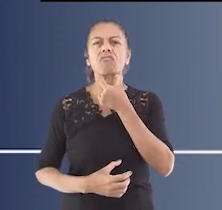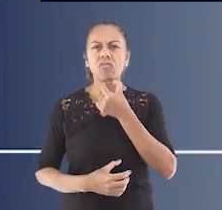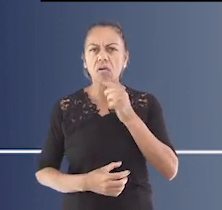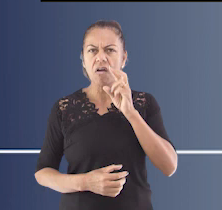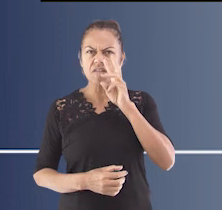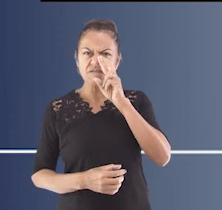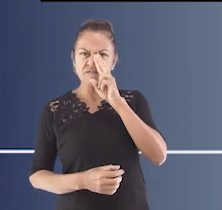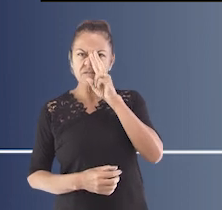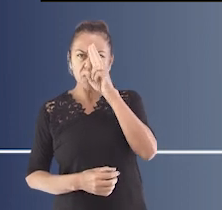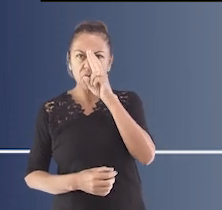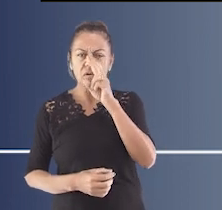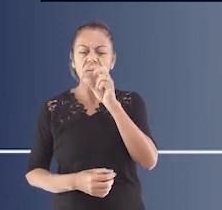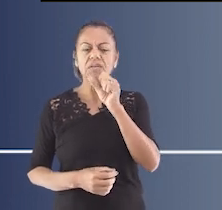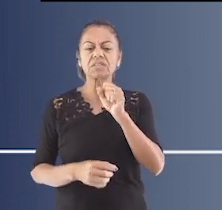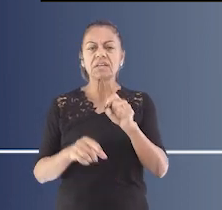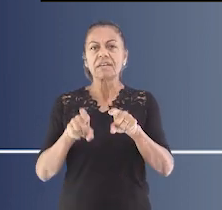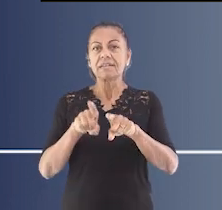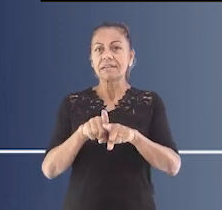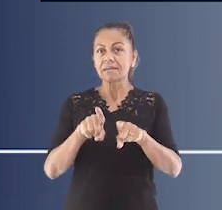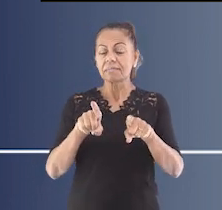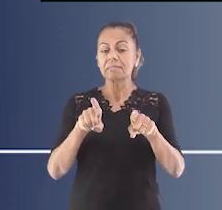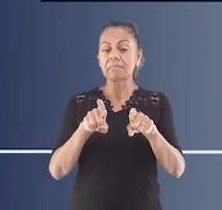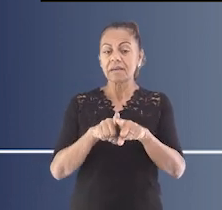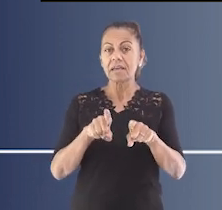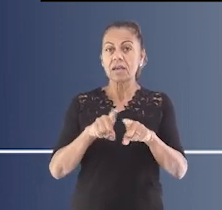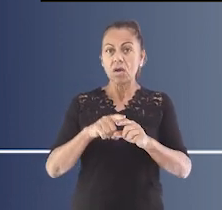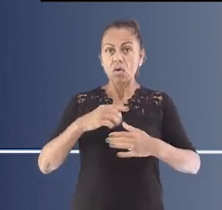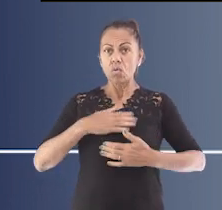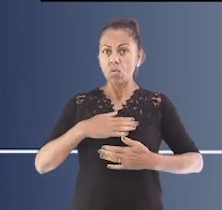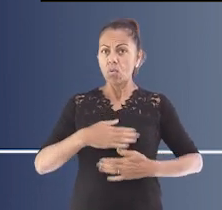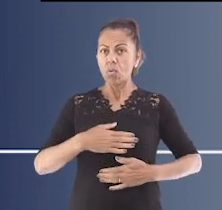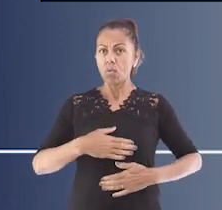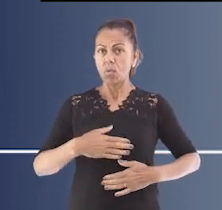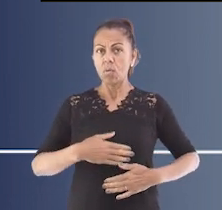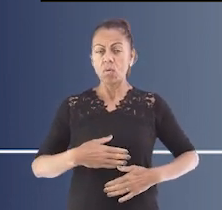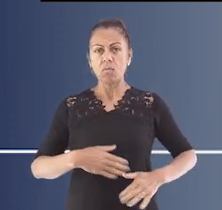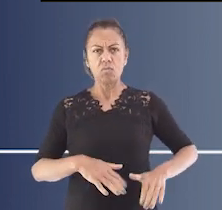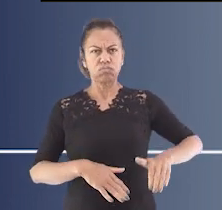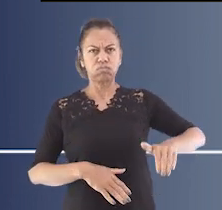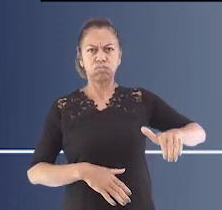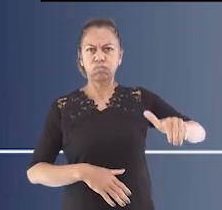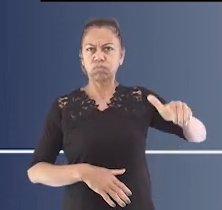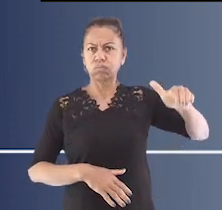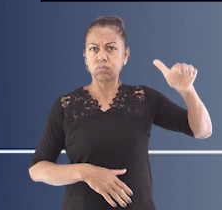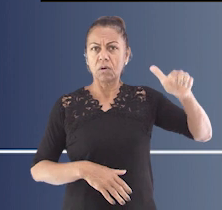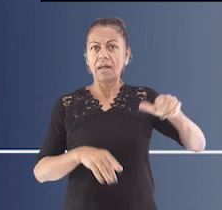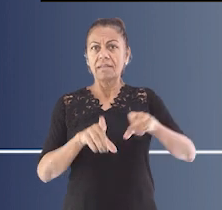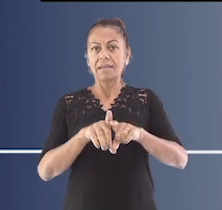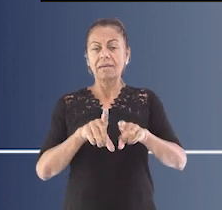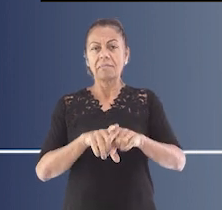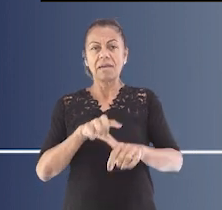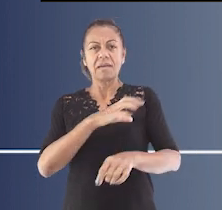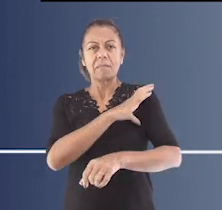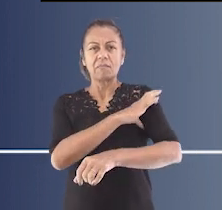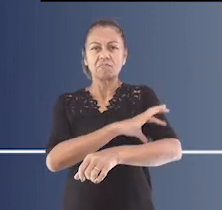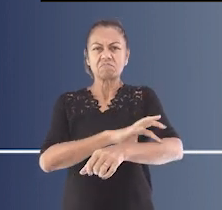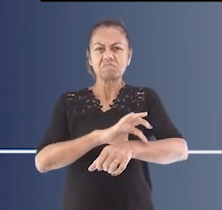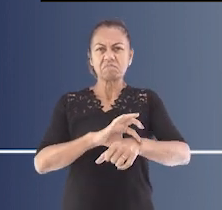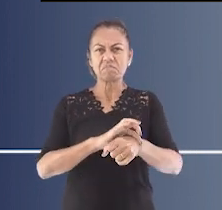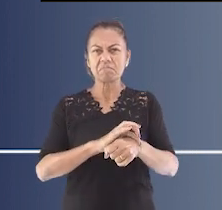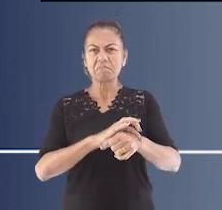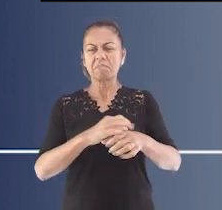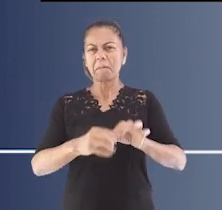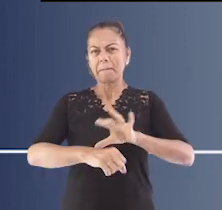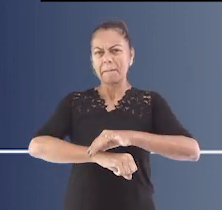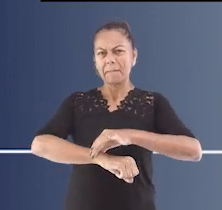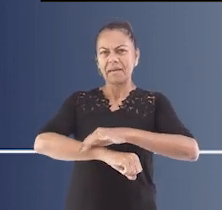pelos pelo corpo, o timbre de voz, que engrossa e desafina, o crescimento acelerado do